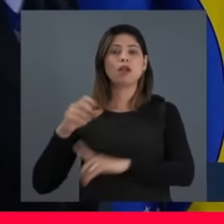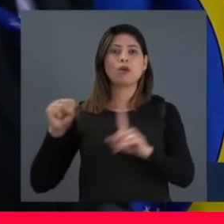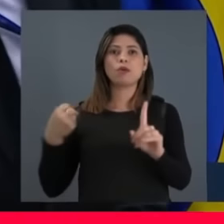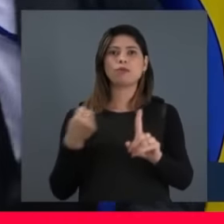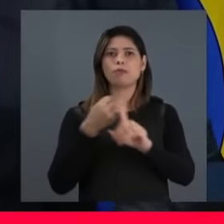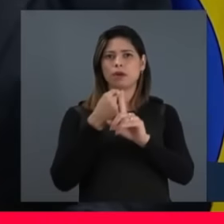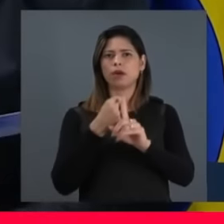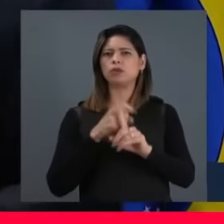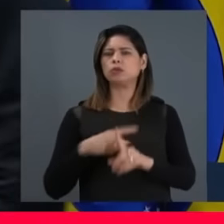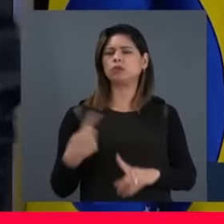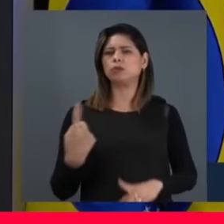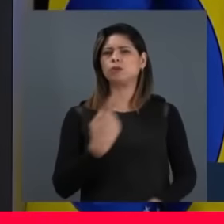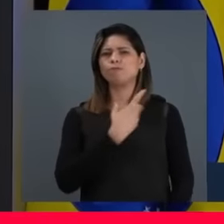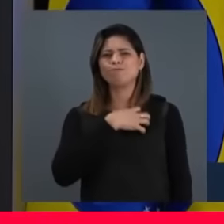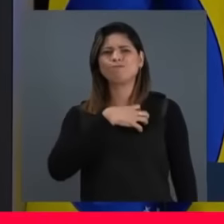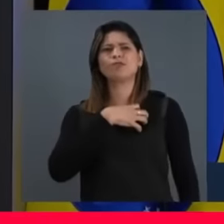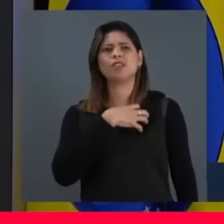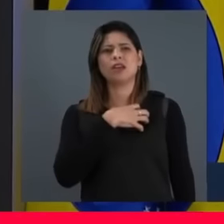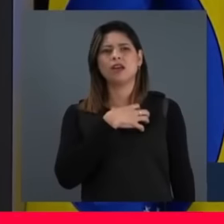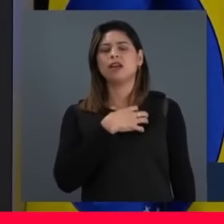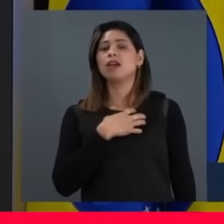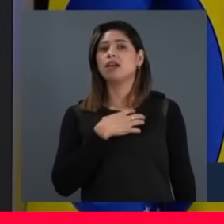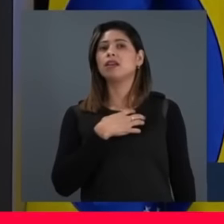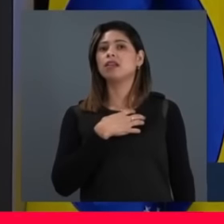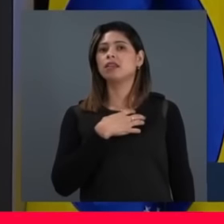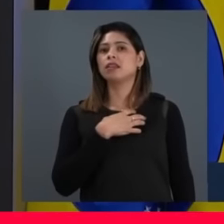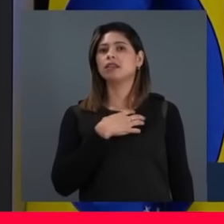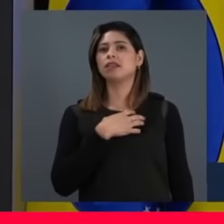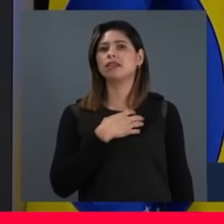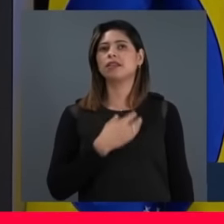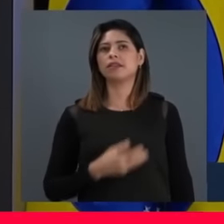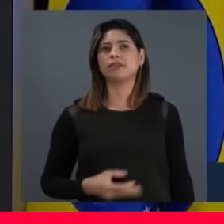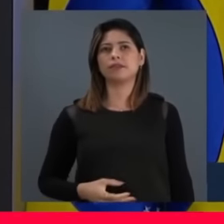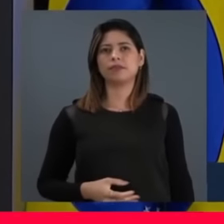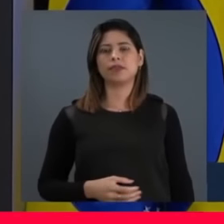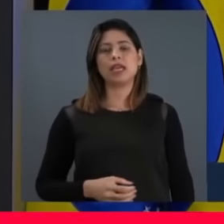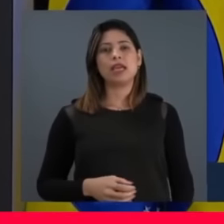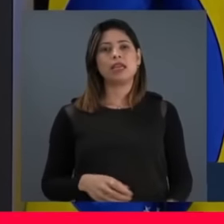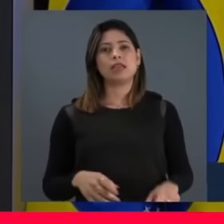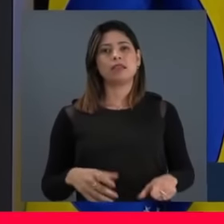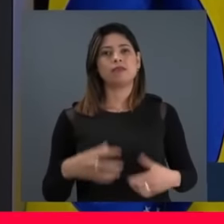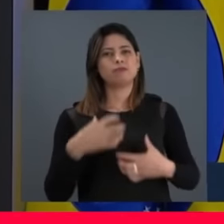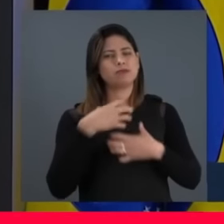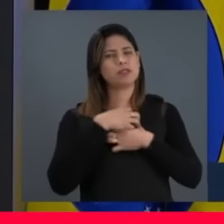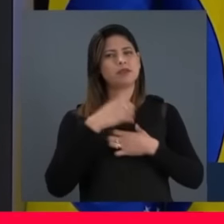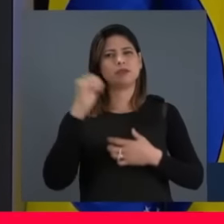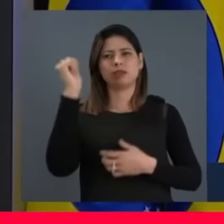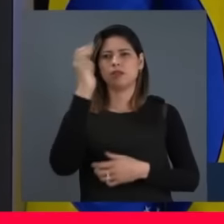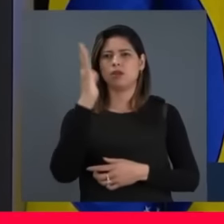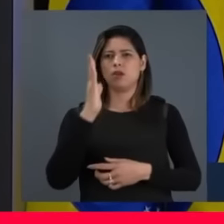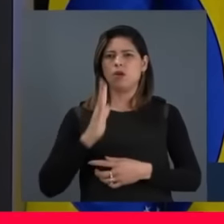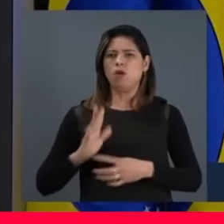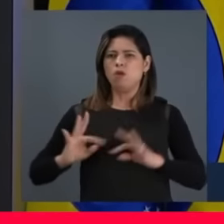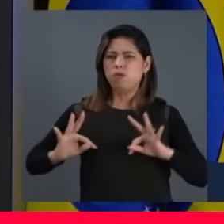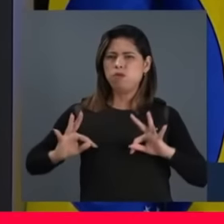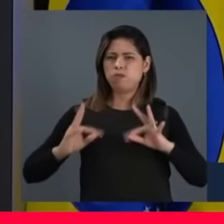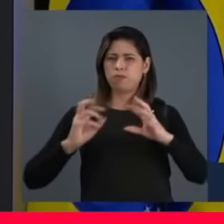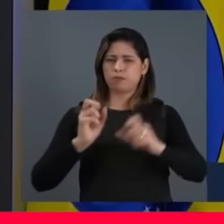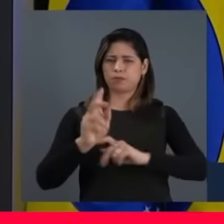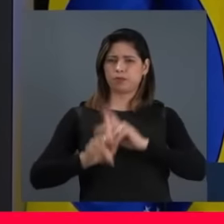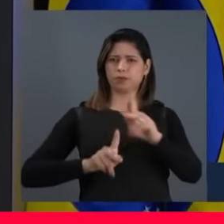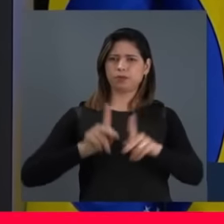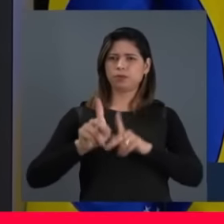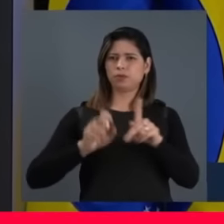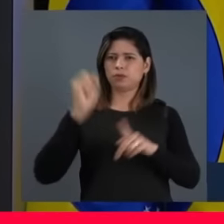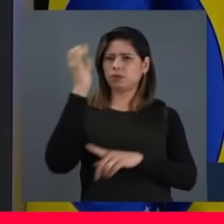todos nós que sensibiliza o Brasil inteiro o Brasil se mobiliza